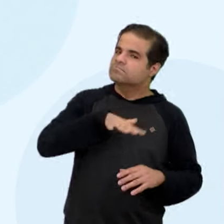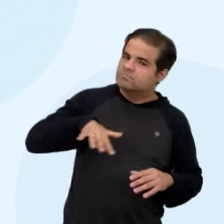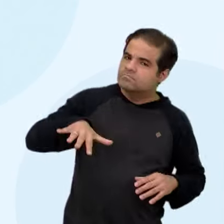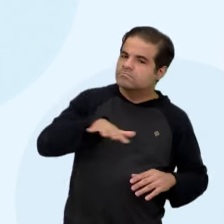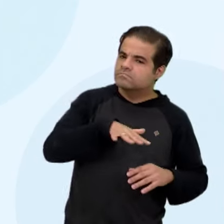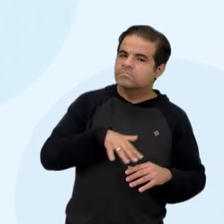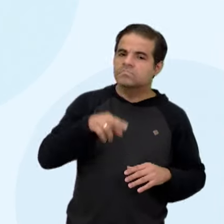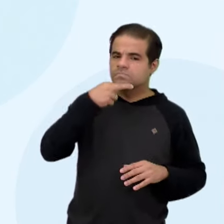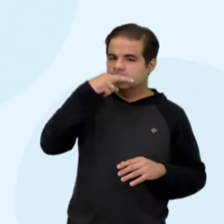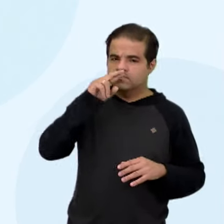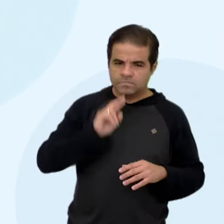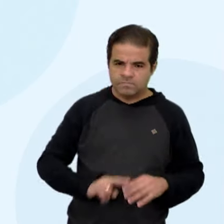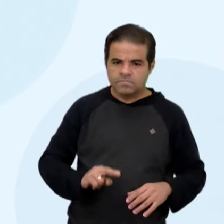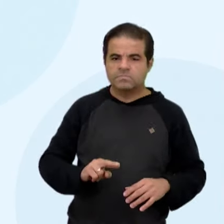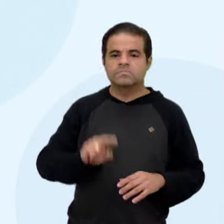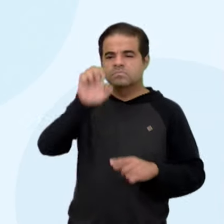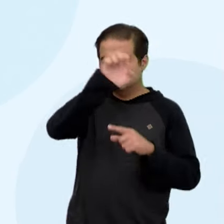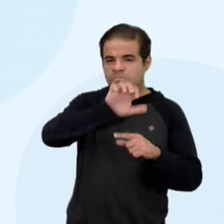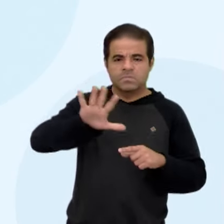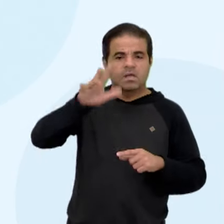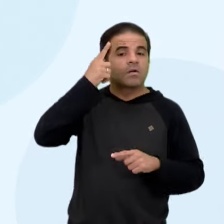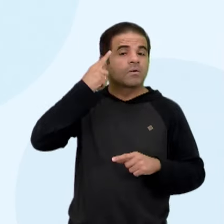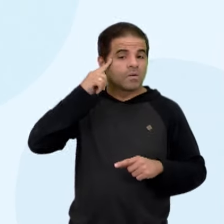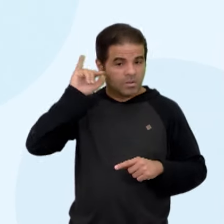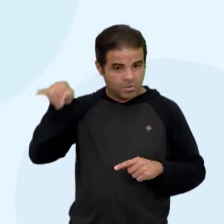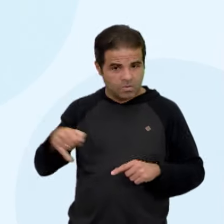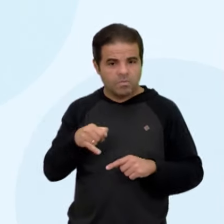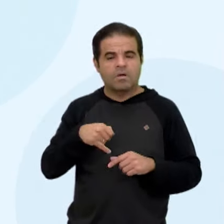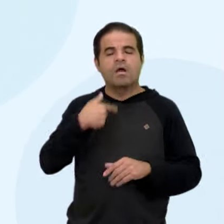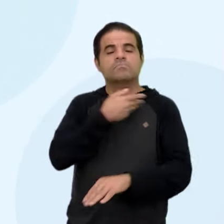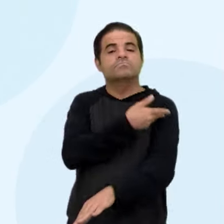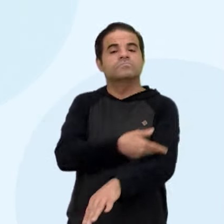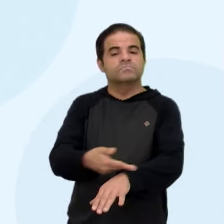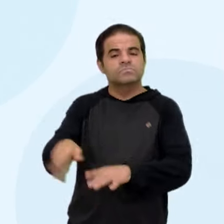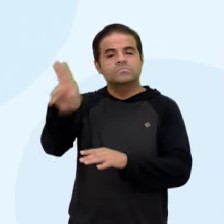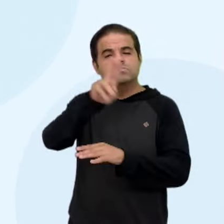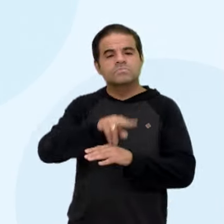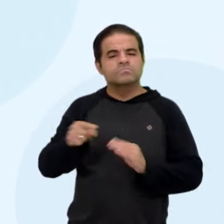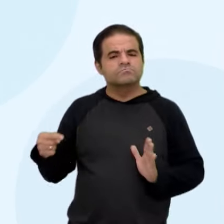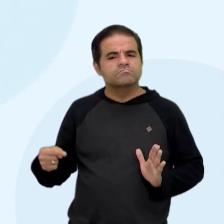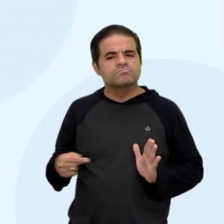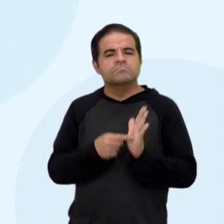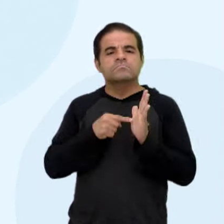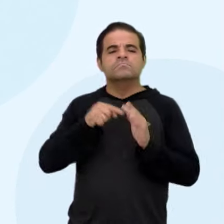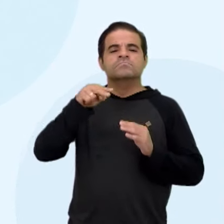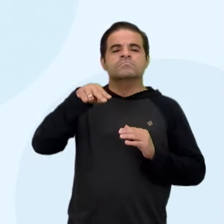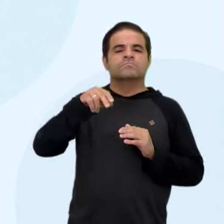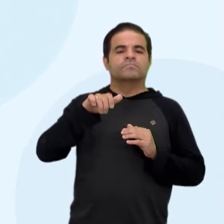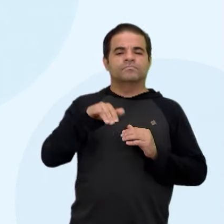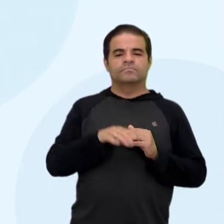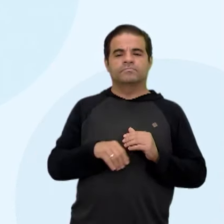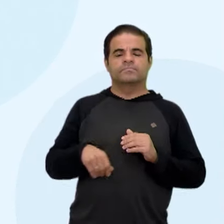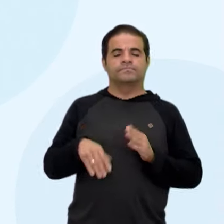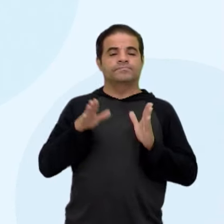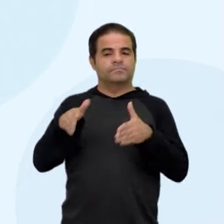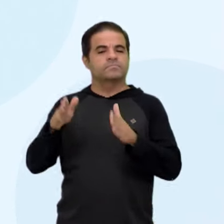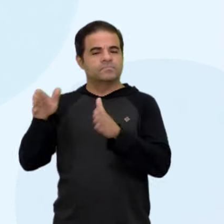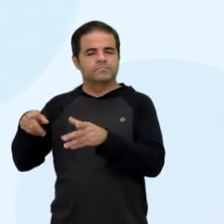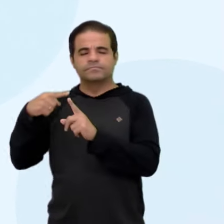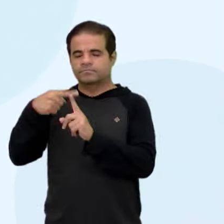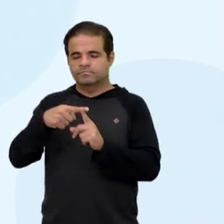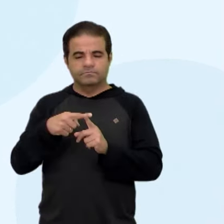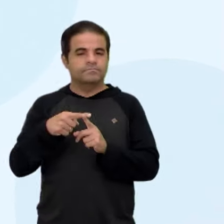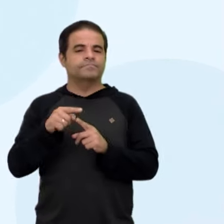espaciais russas, europeias e japonesas costumam usar o ponto Nemo como cemitério